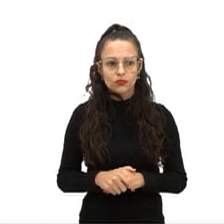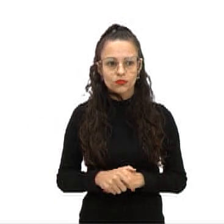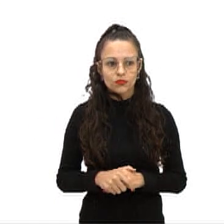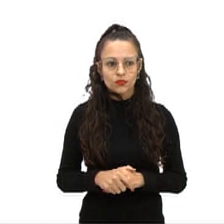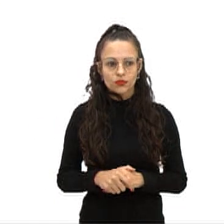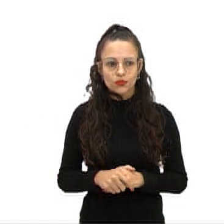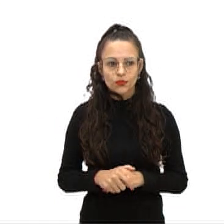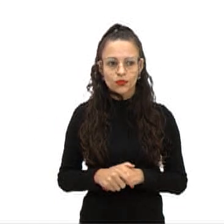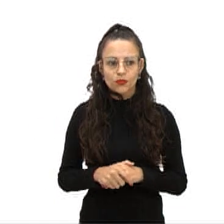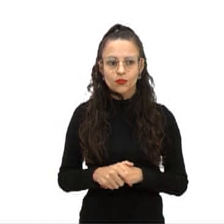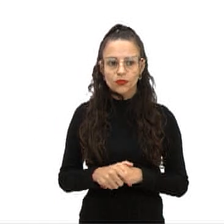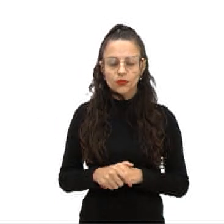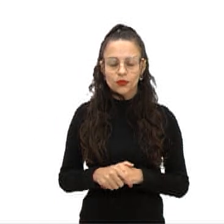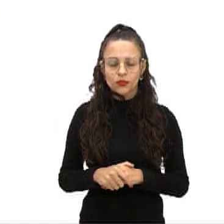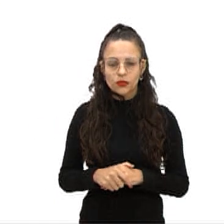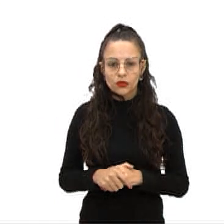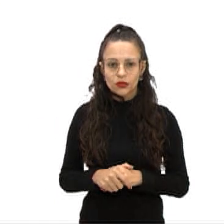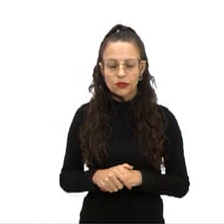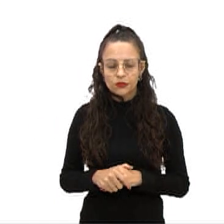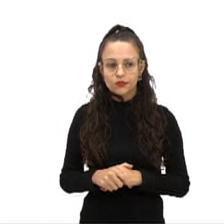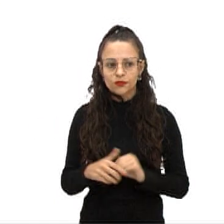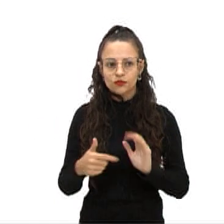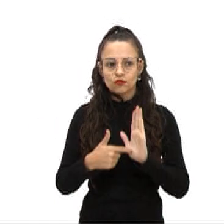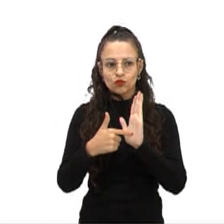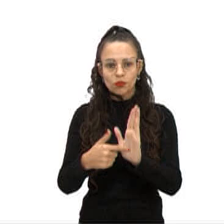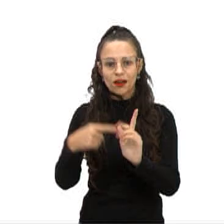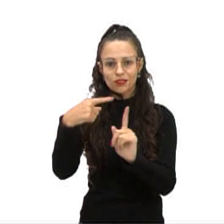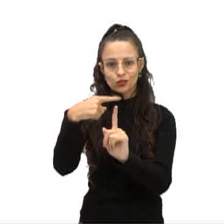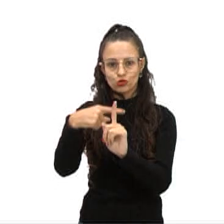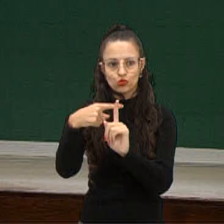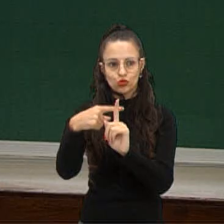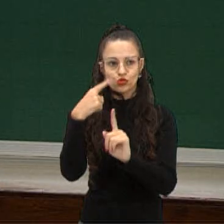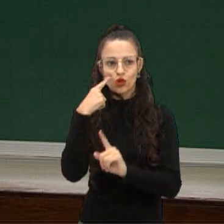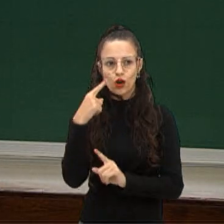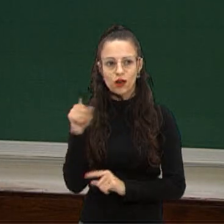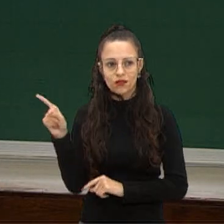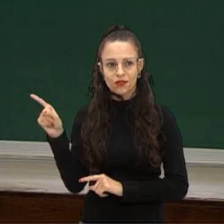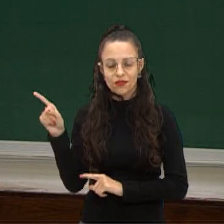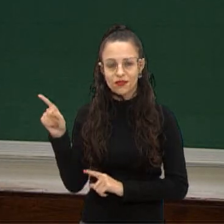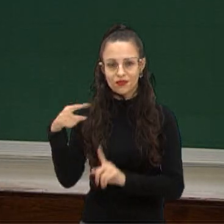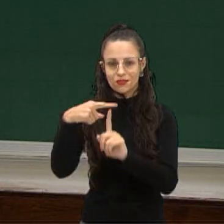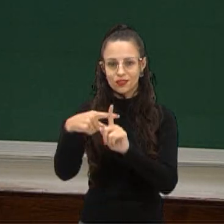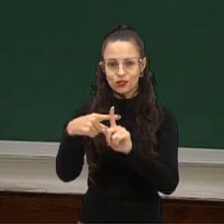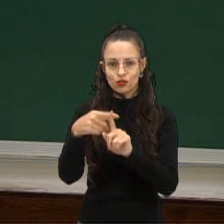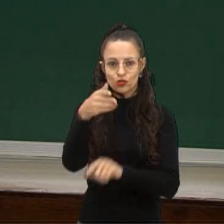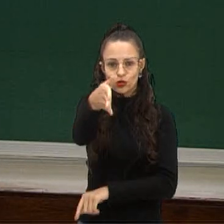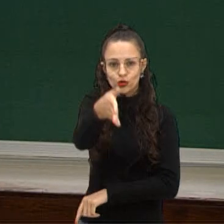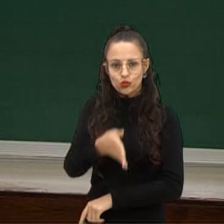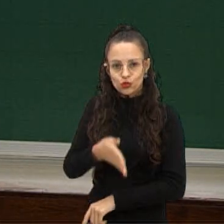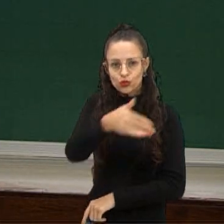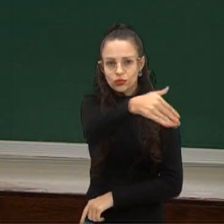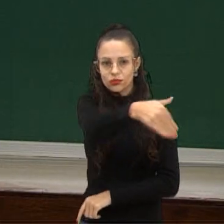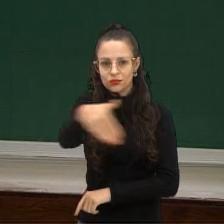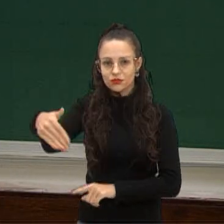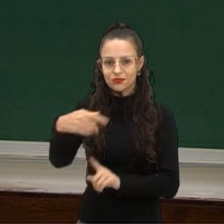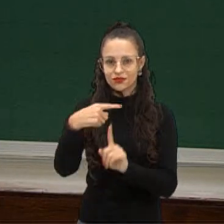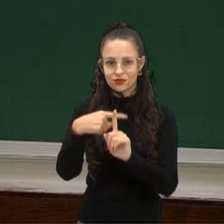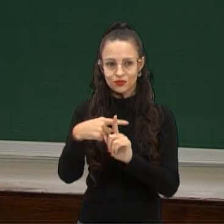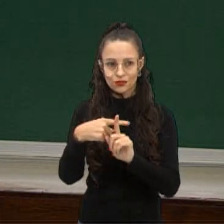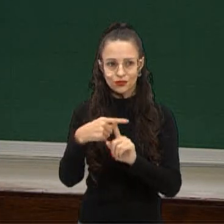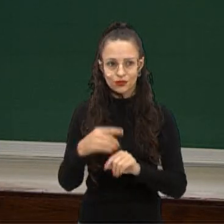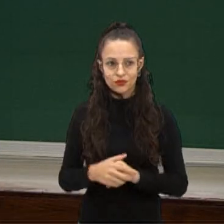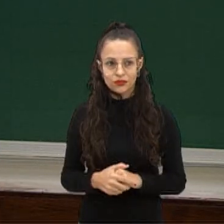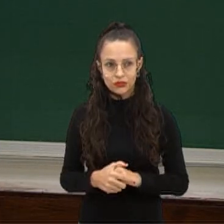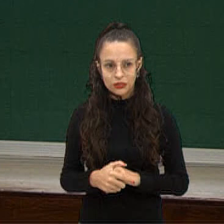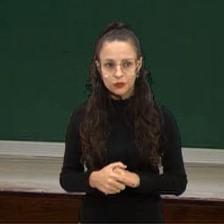monges. Faz parte do mosteiro. Formato em cruz latina. Você viu aqui atrás, ó, que a gente tem um formato de cruz latina. A cruz grega é